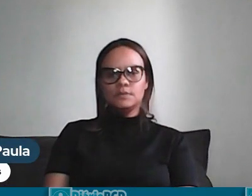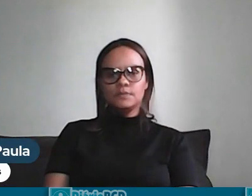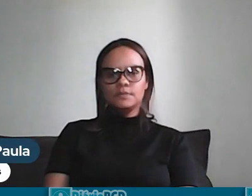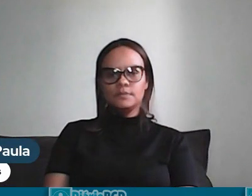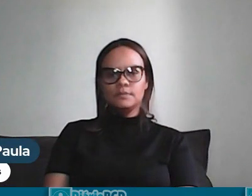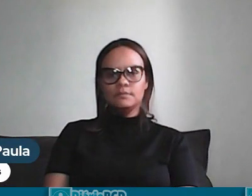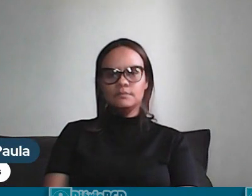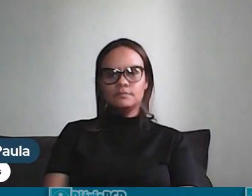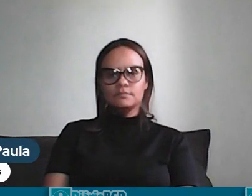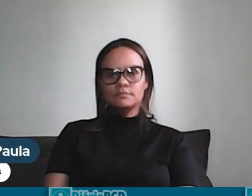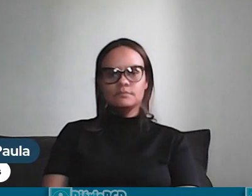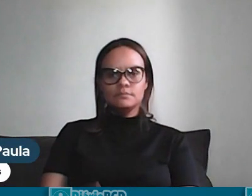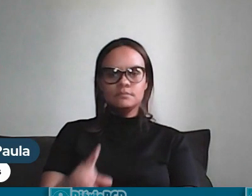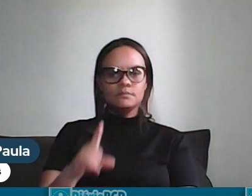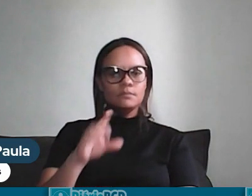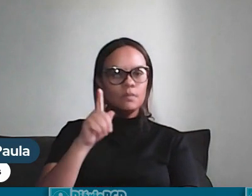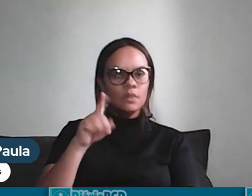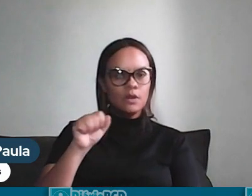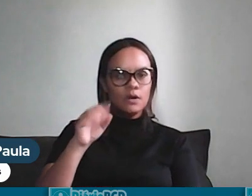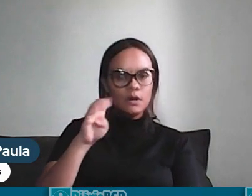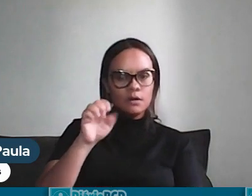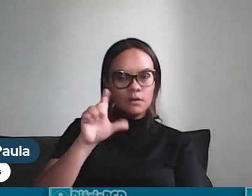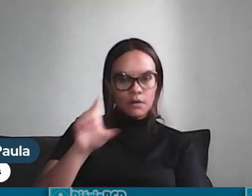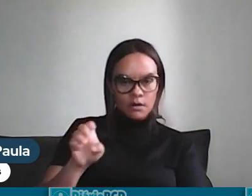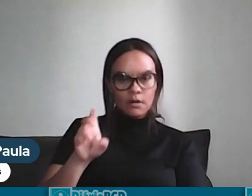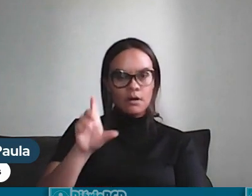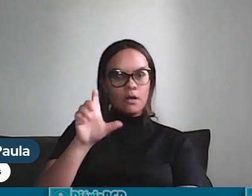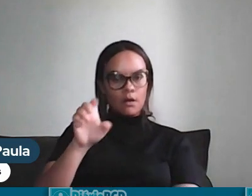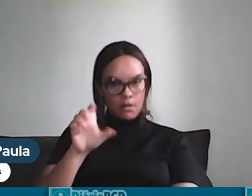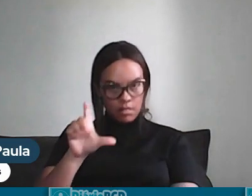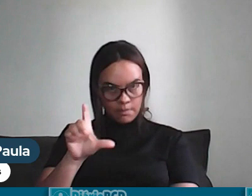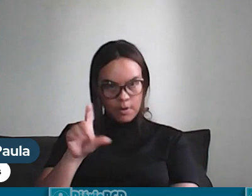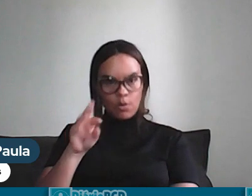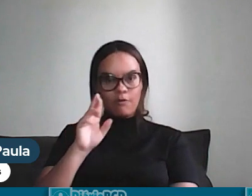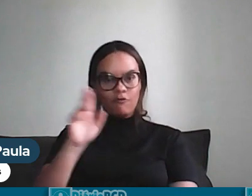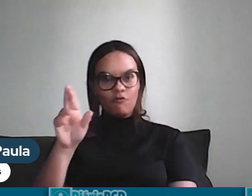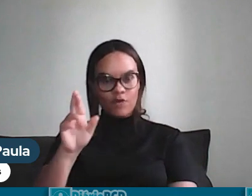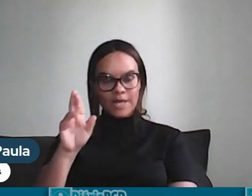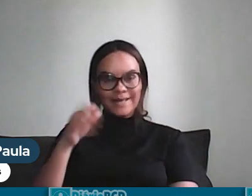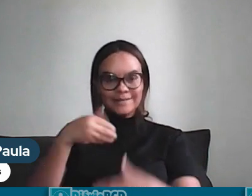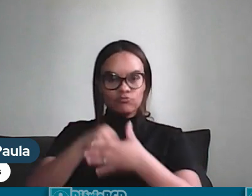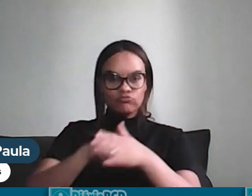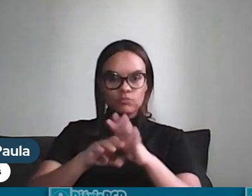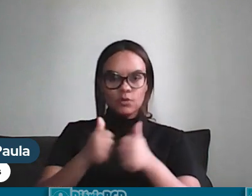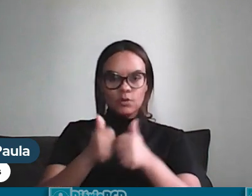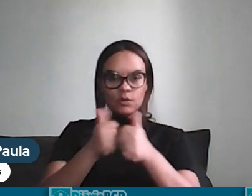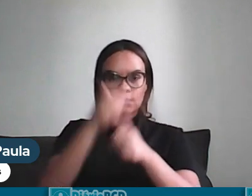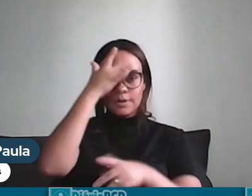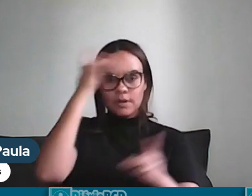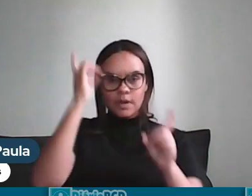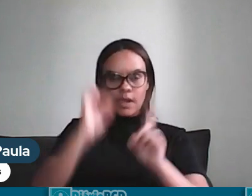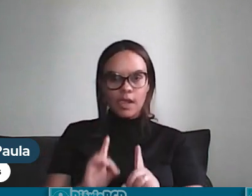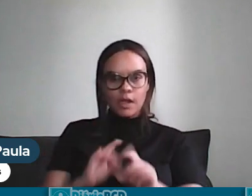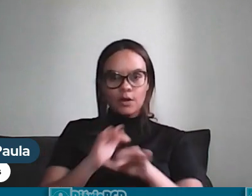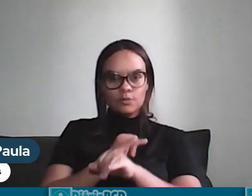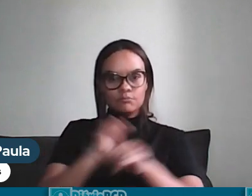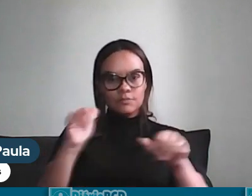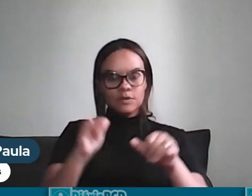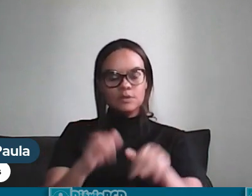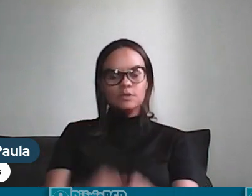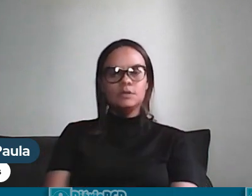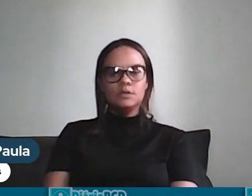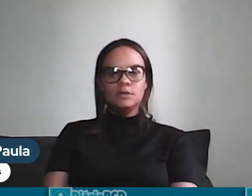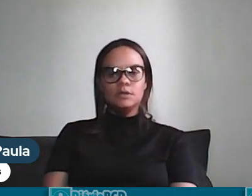Doutora Isabel, a senhora como referência dentro do segmento da pessoa com deficiência, qual é a mensagem que a senhora deixa